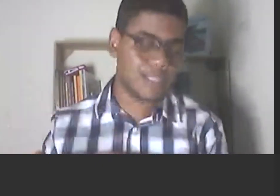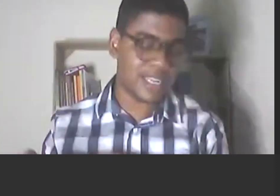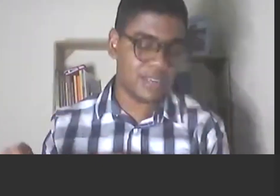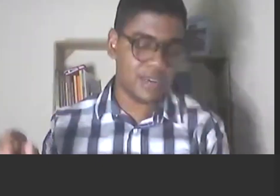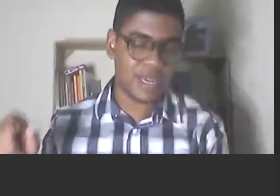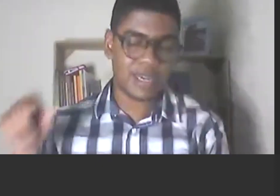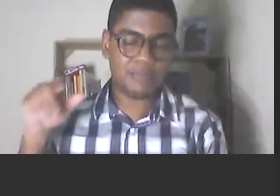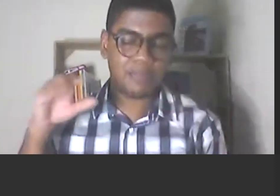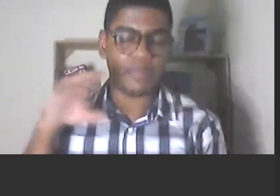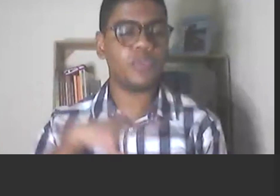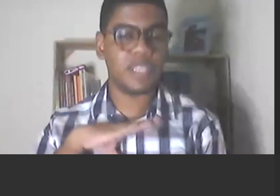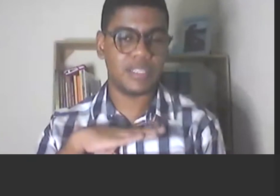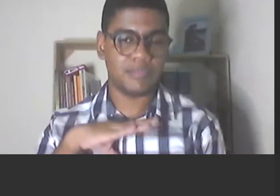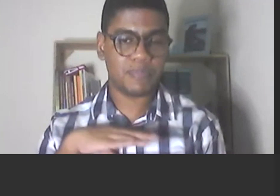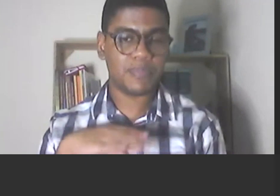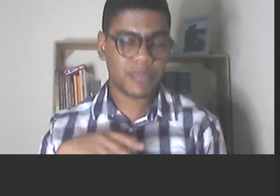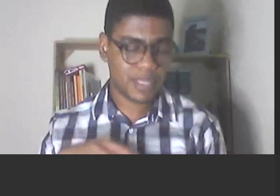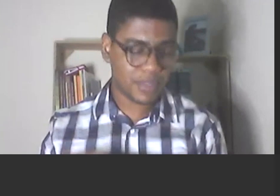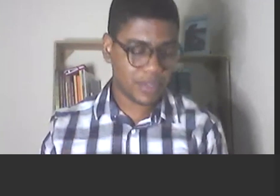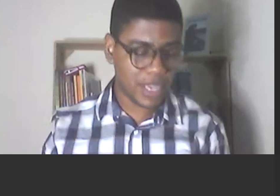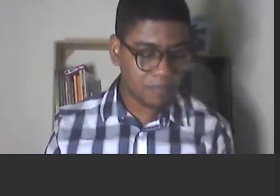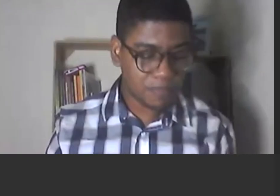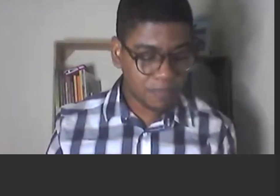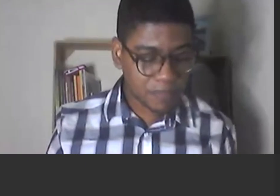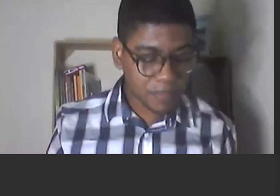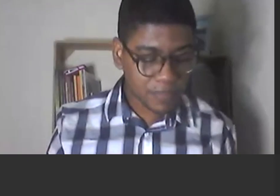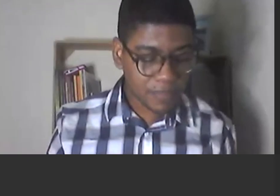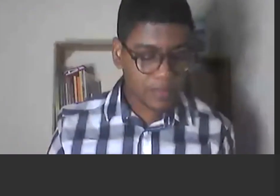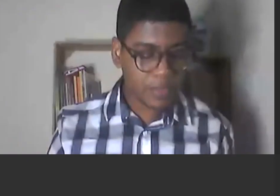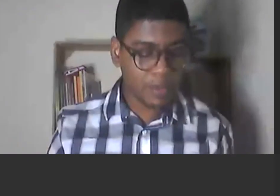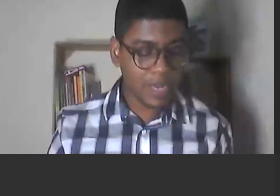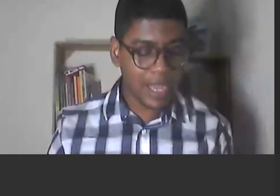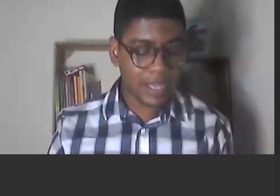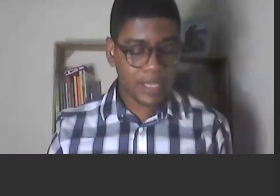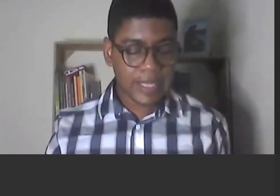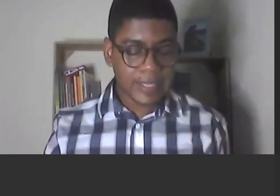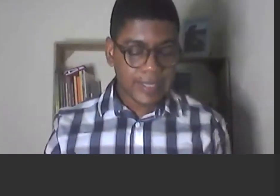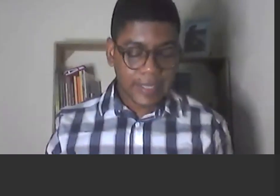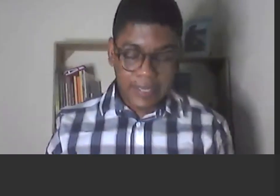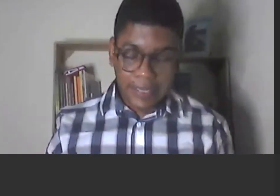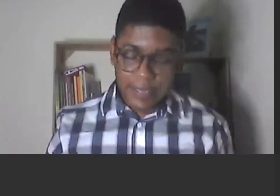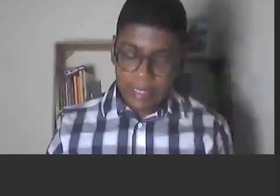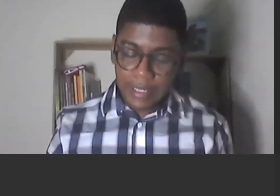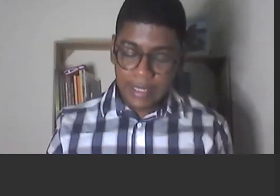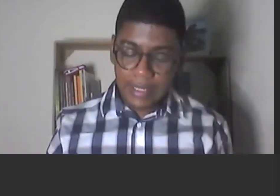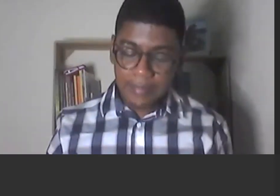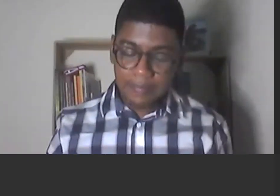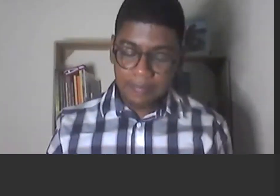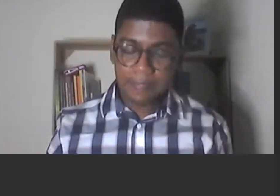na língua portuguesa. Ok? Vamos lá.